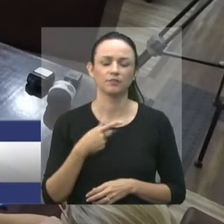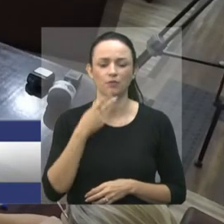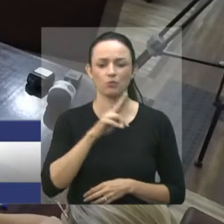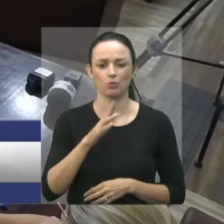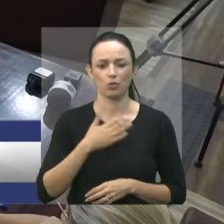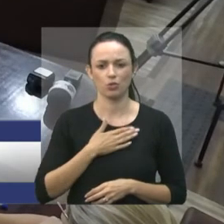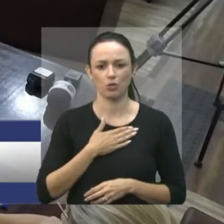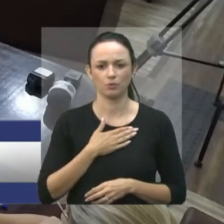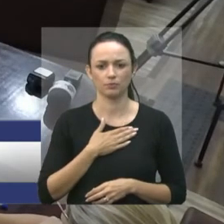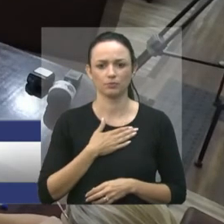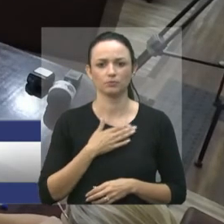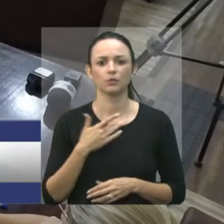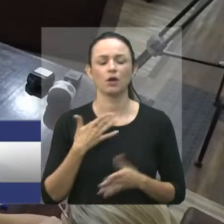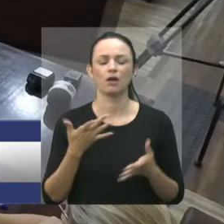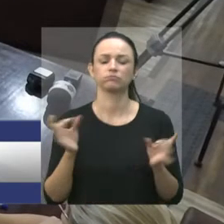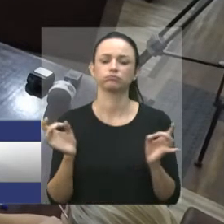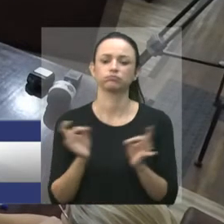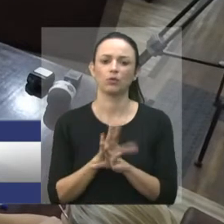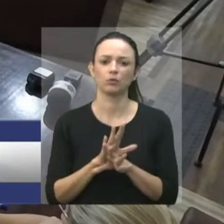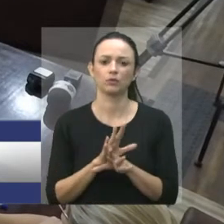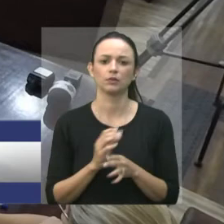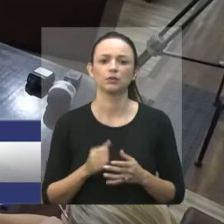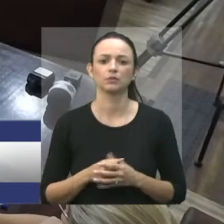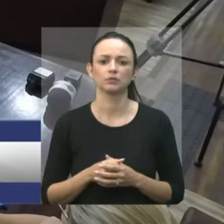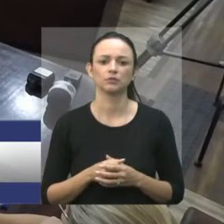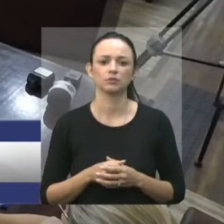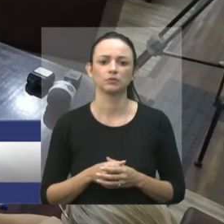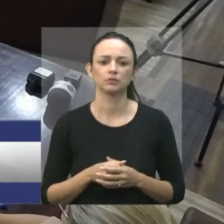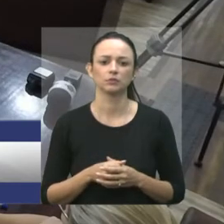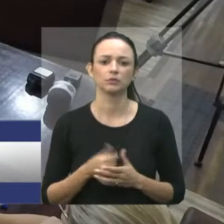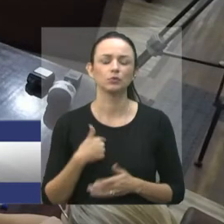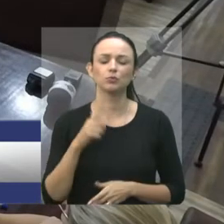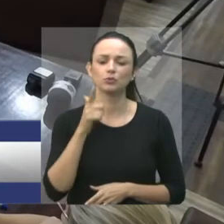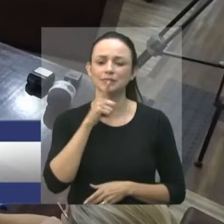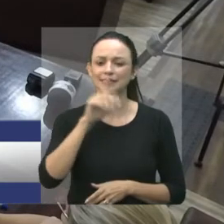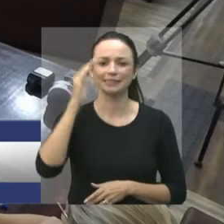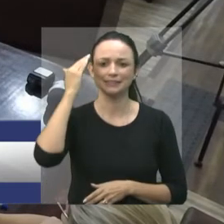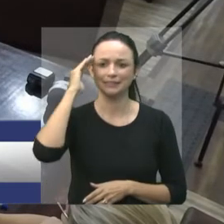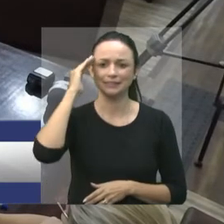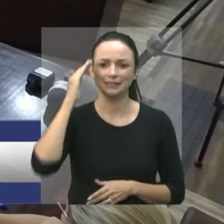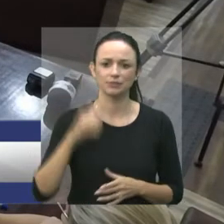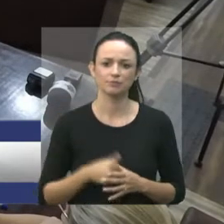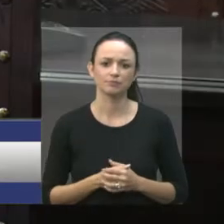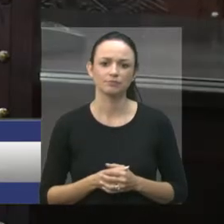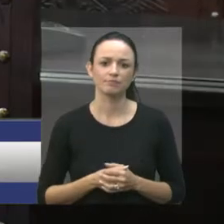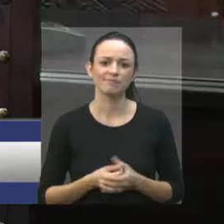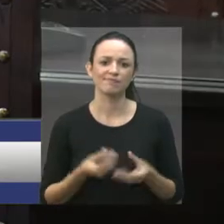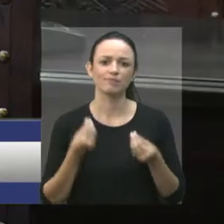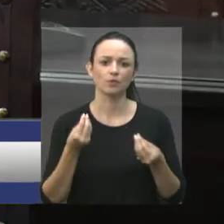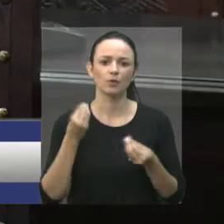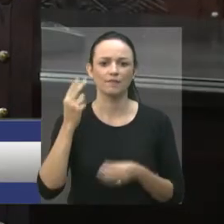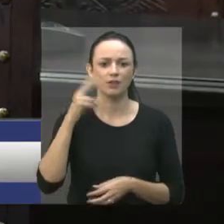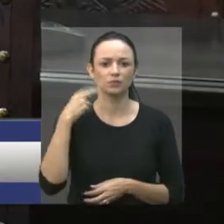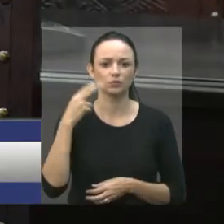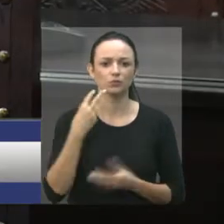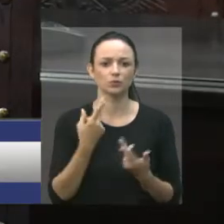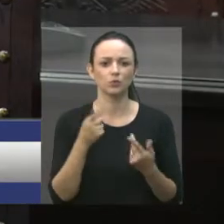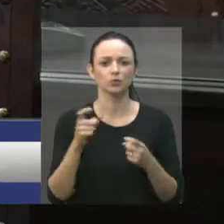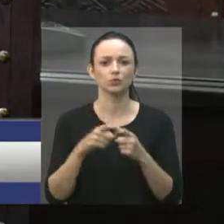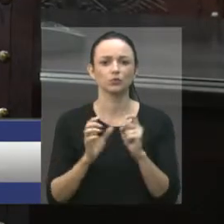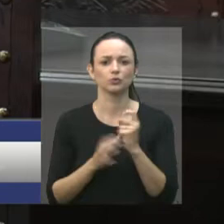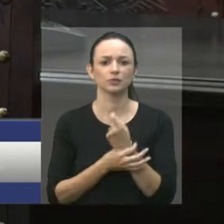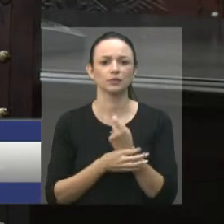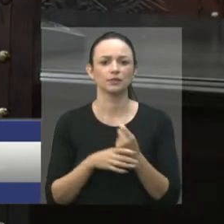gostaria de concluir. Eu não consigo entender Como é que um vereador, como o vereador doutor Segura,